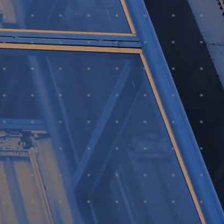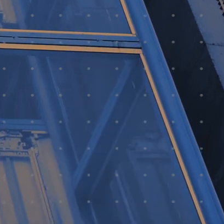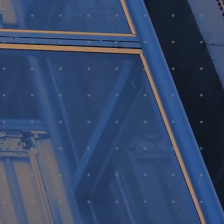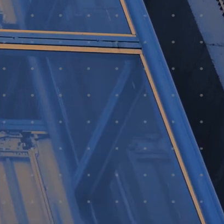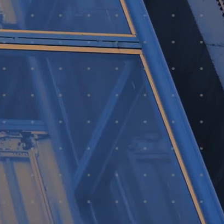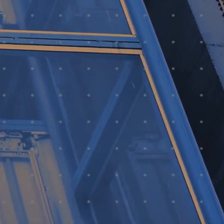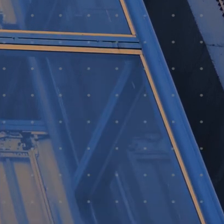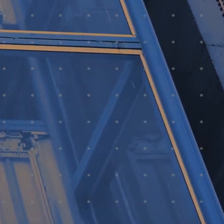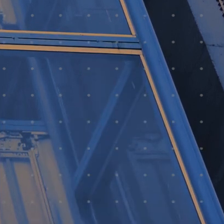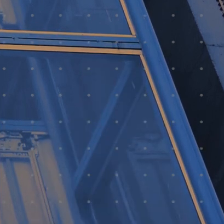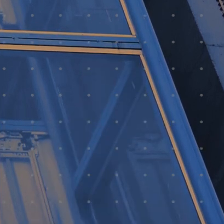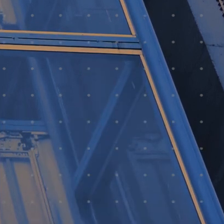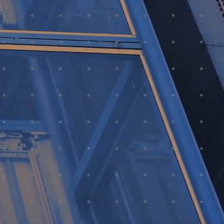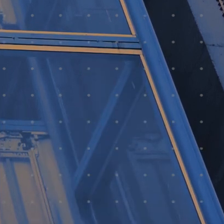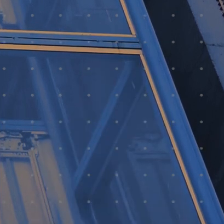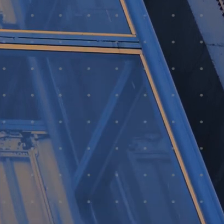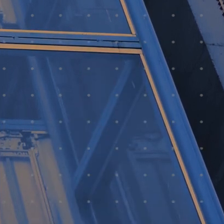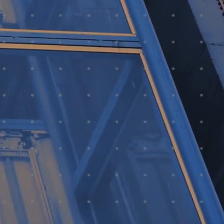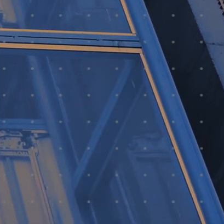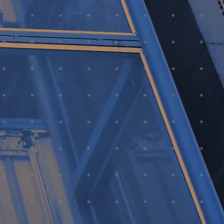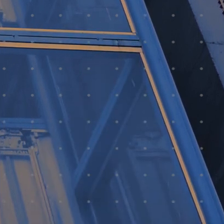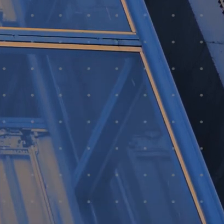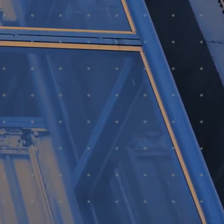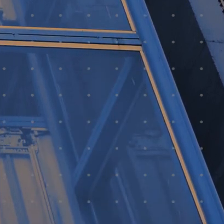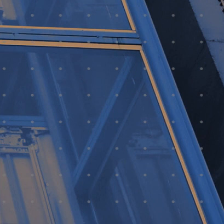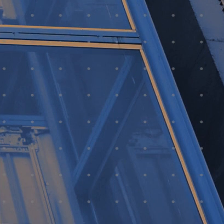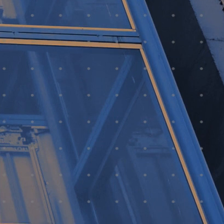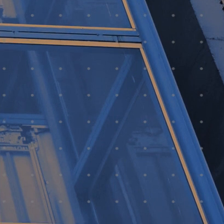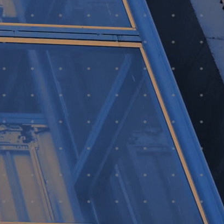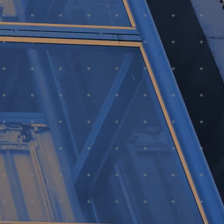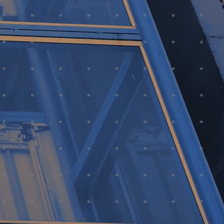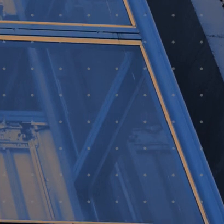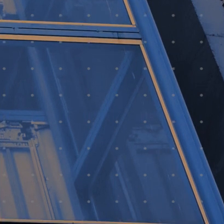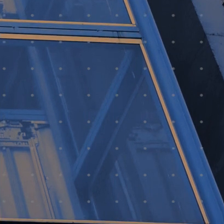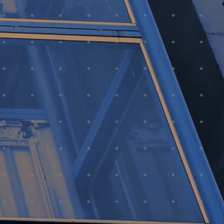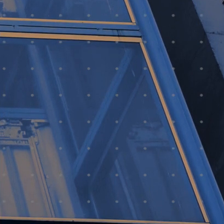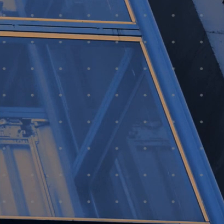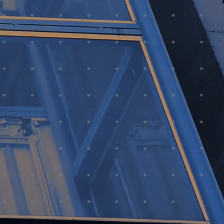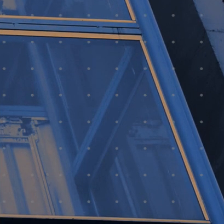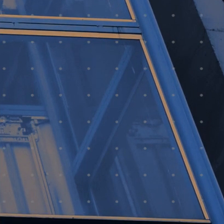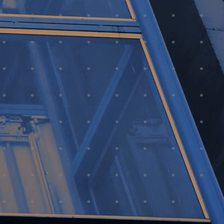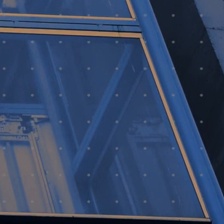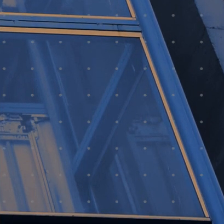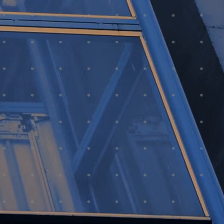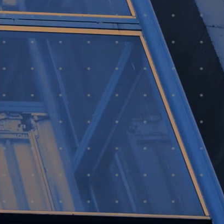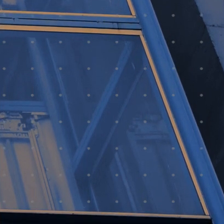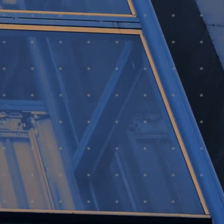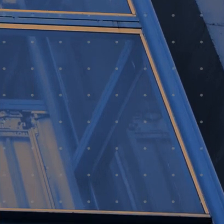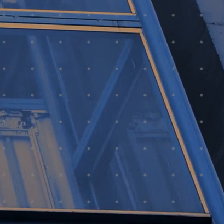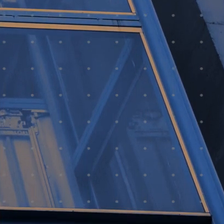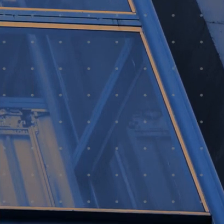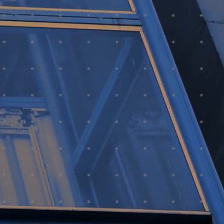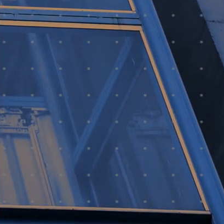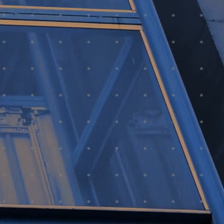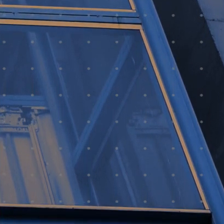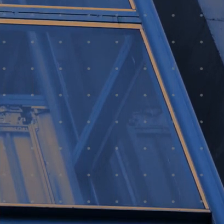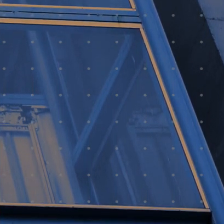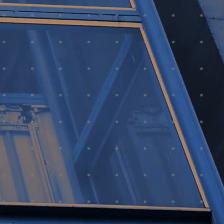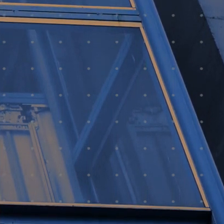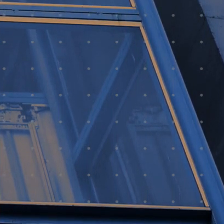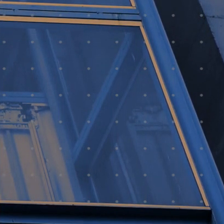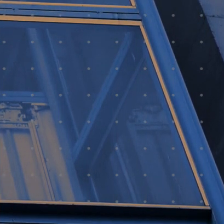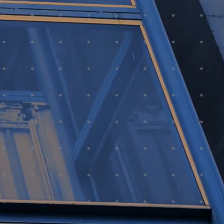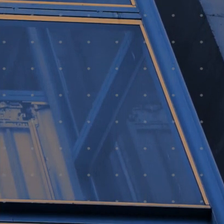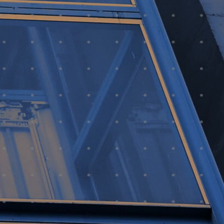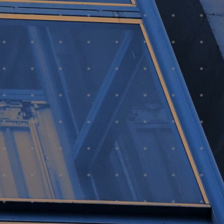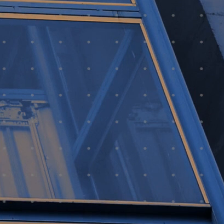marceneiro, ajudante de obras, atendente de lanchonete, auxiliar de cobrança, auxiliar de cozinha, auxiliar de